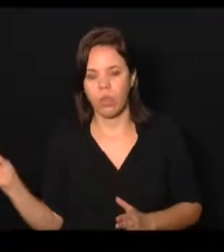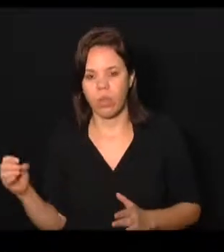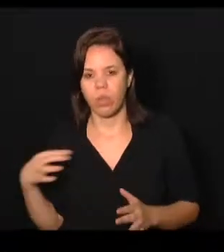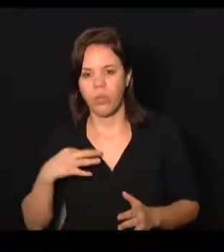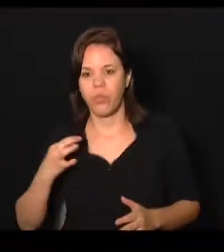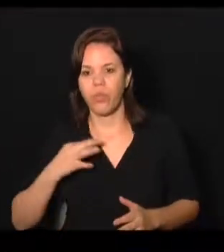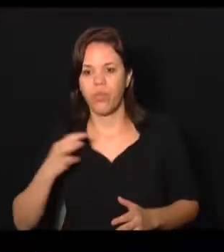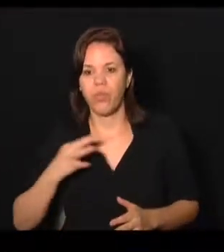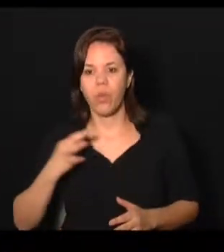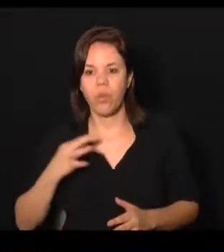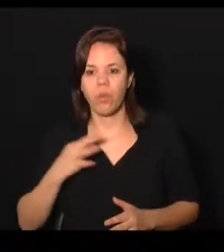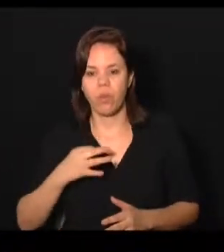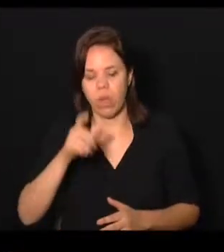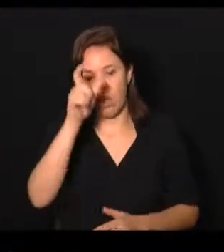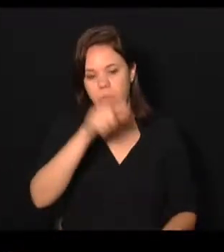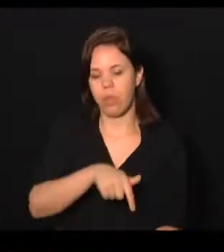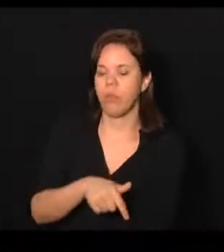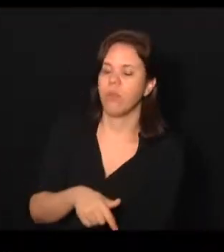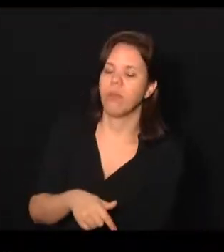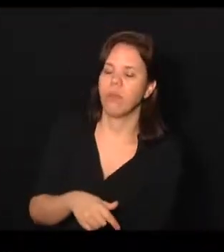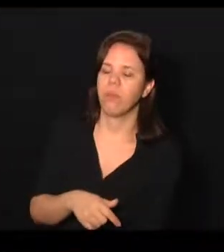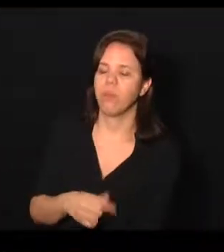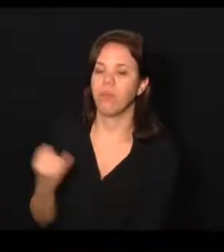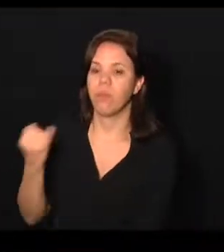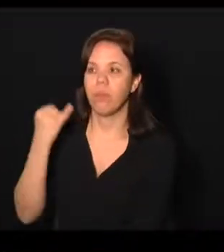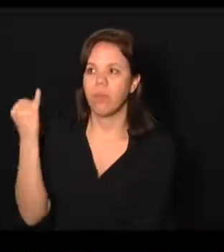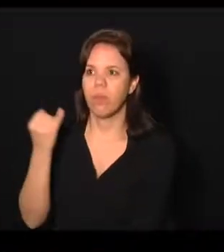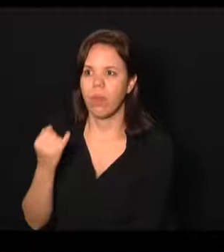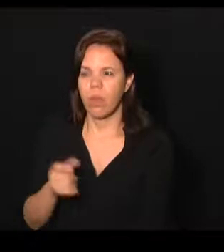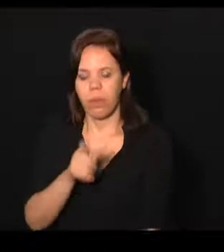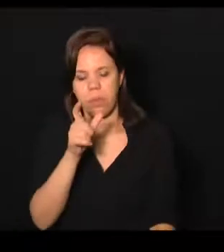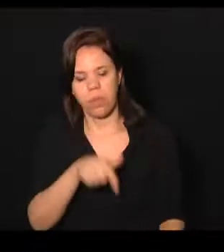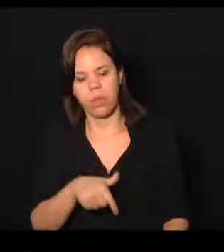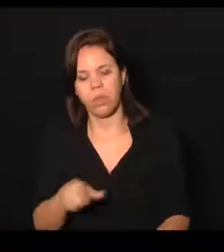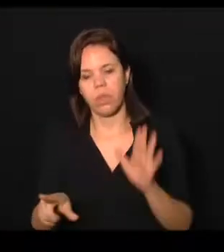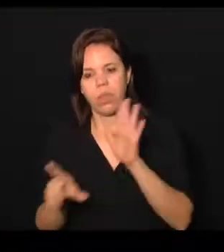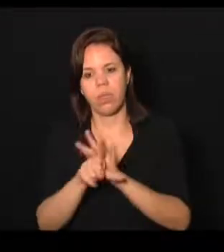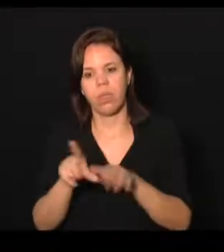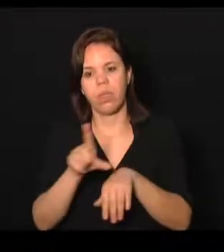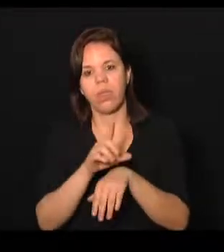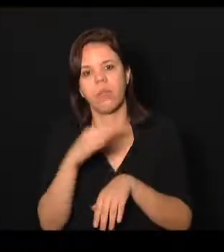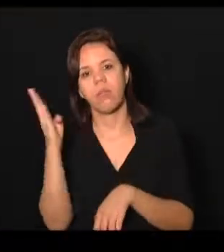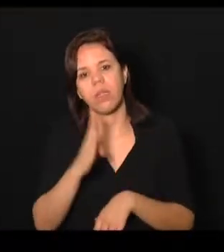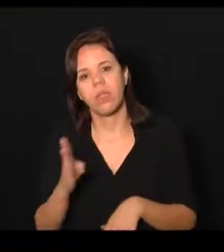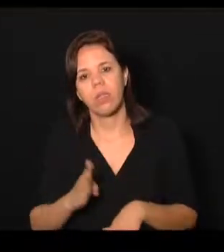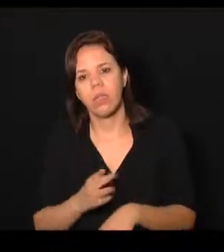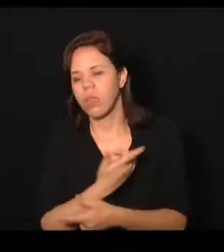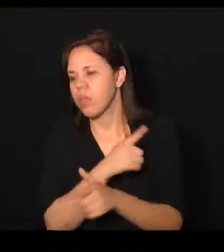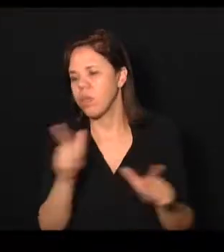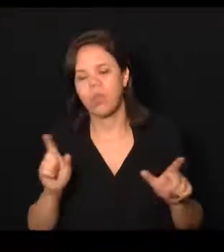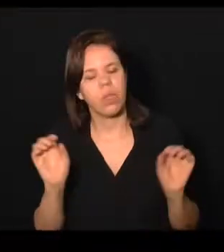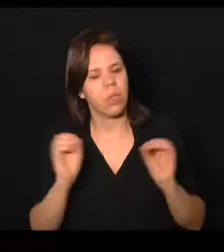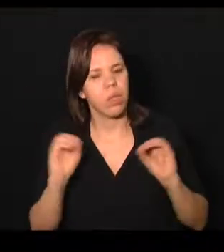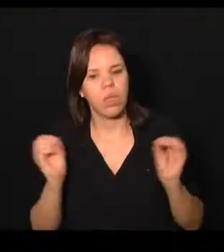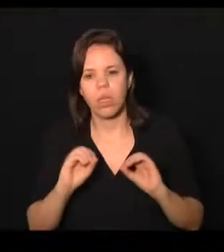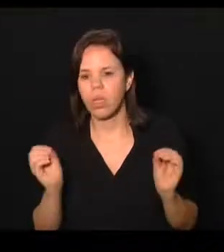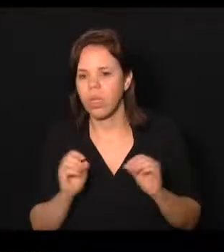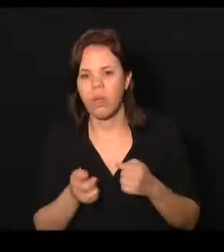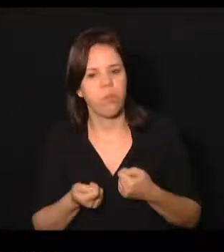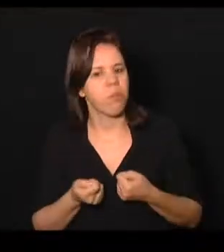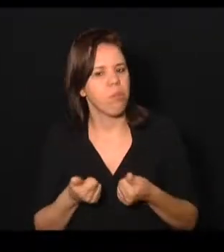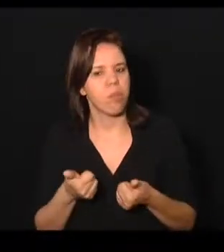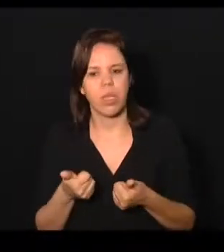voluntária. E é muito importante que o doador, e a lei brasileira fala isso, não tenha nenhum benefício financeiro direto